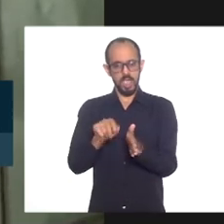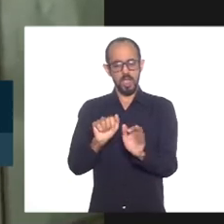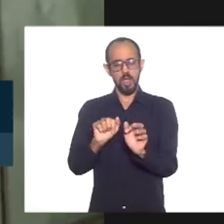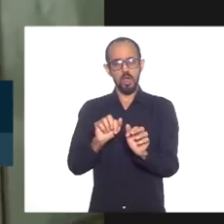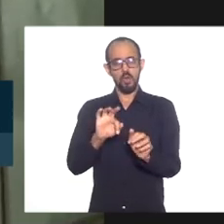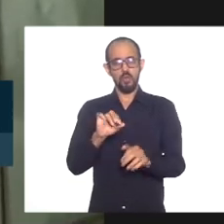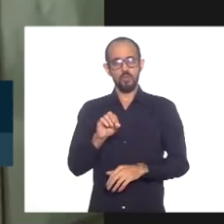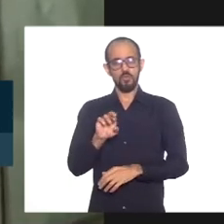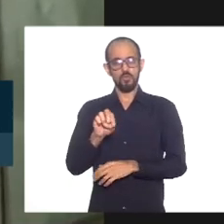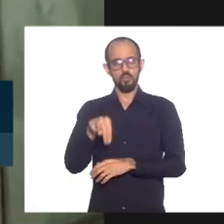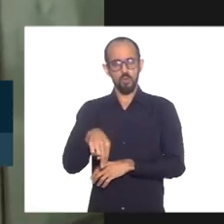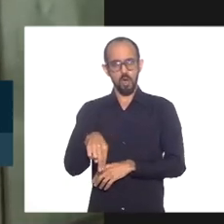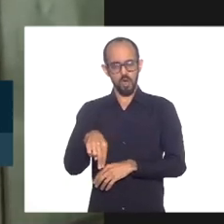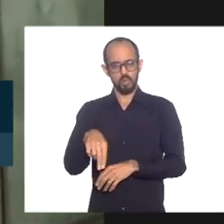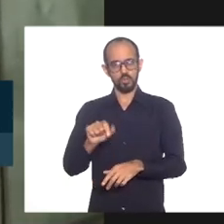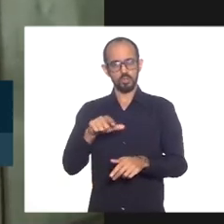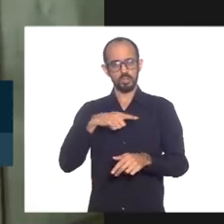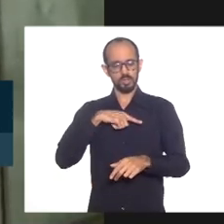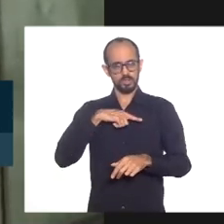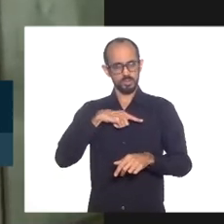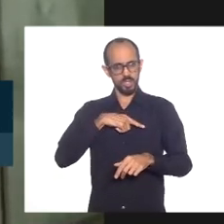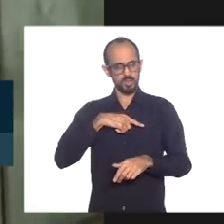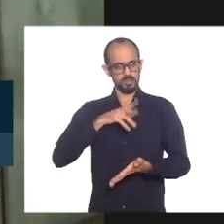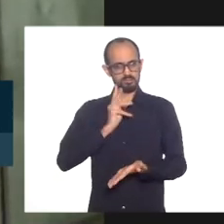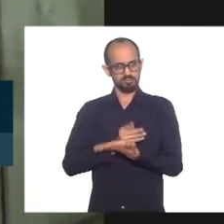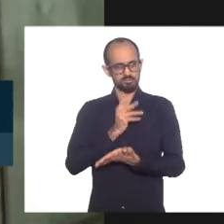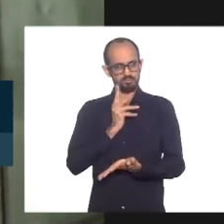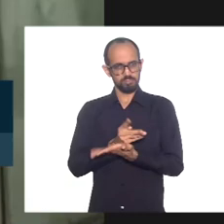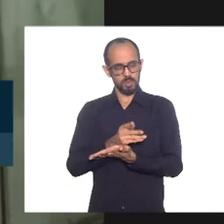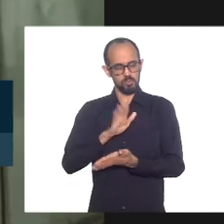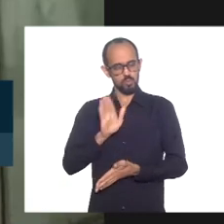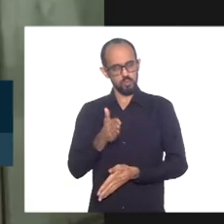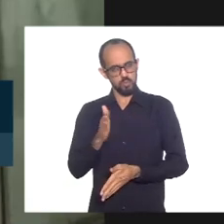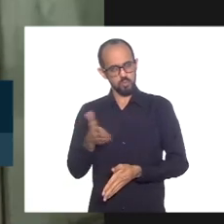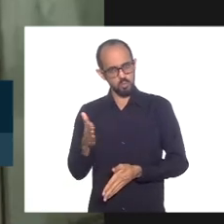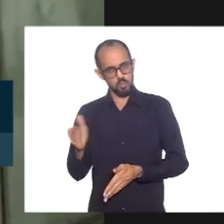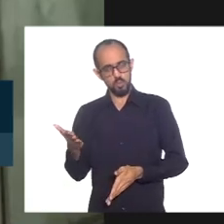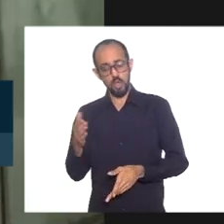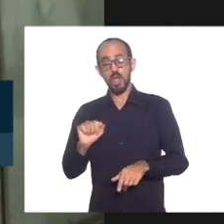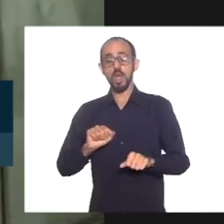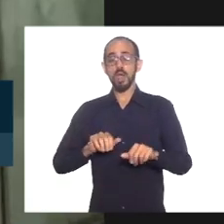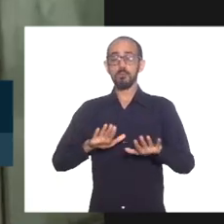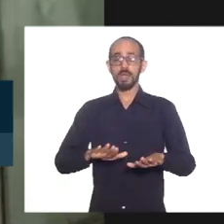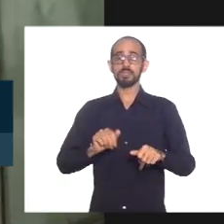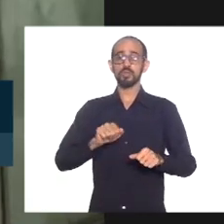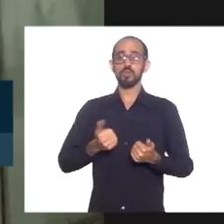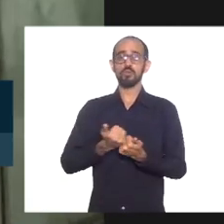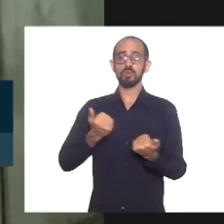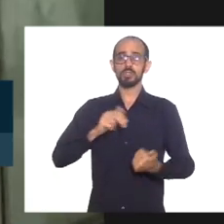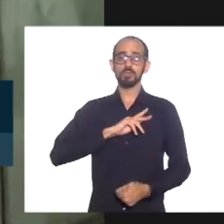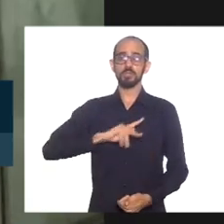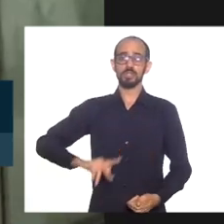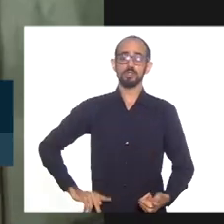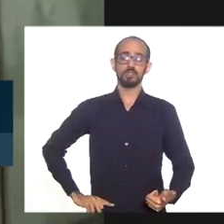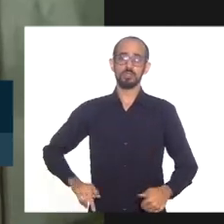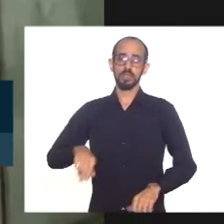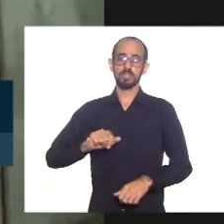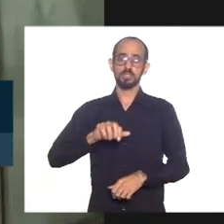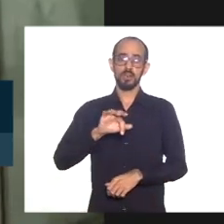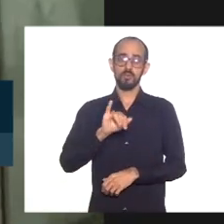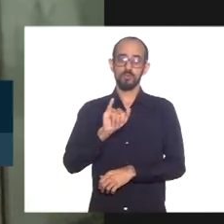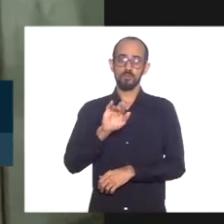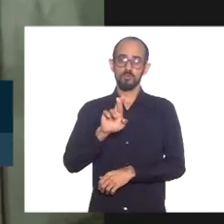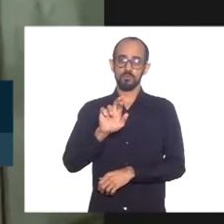eles se reúnem de maneira regionalizada, e foi colocada, inclusive, pelo vice-presidente da